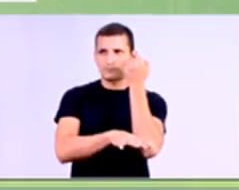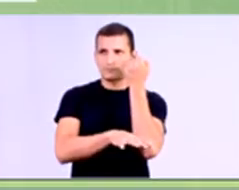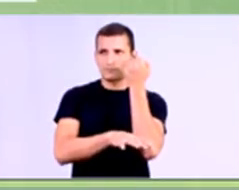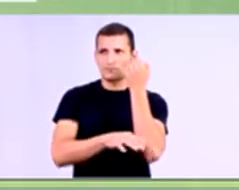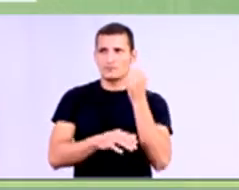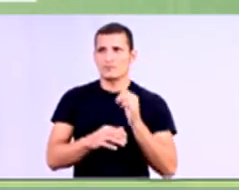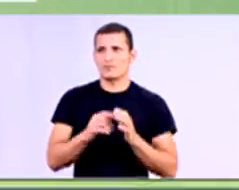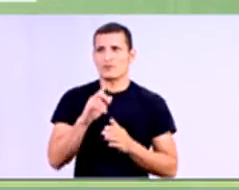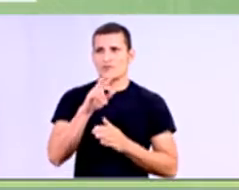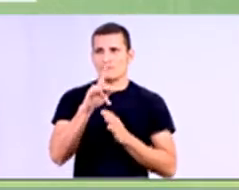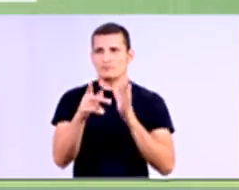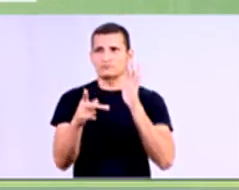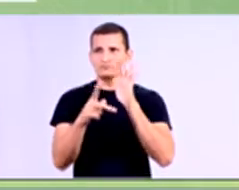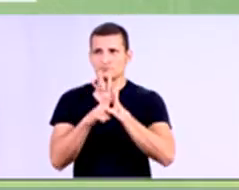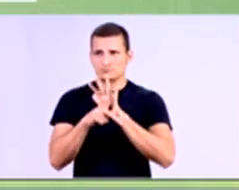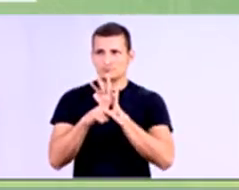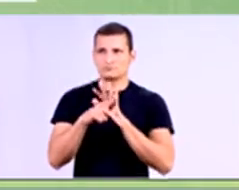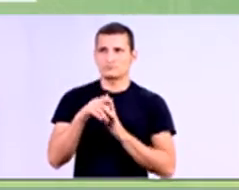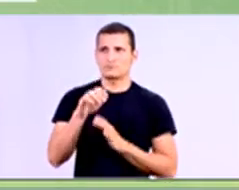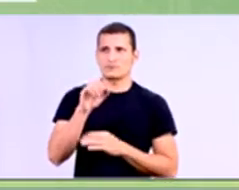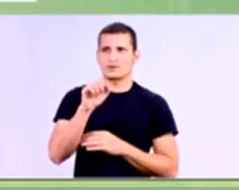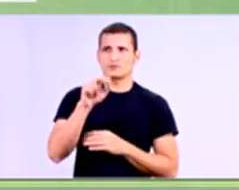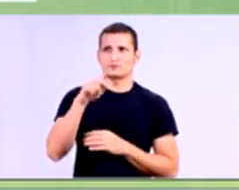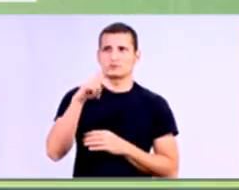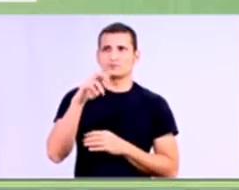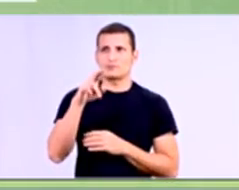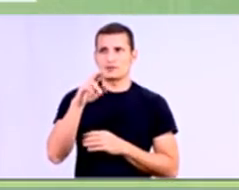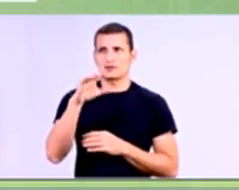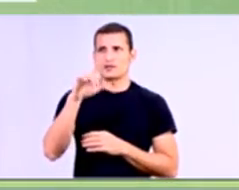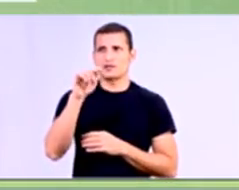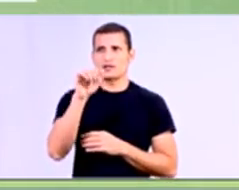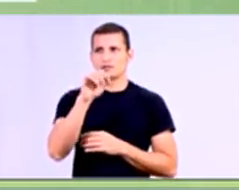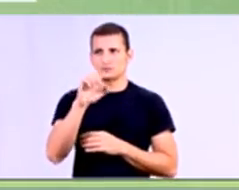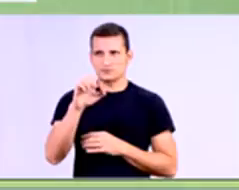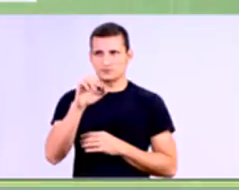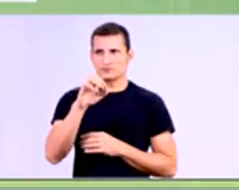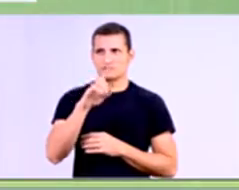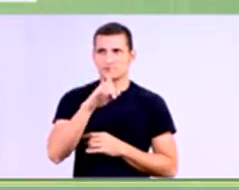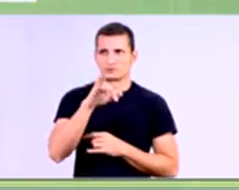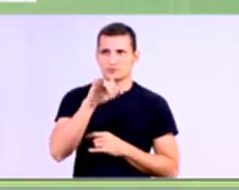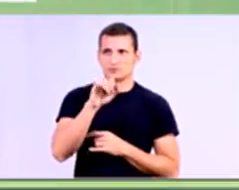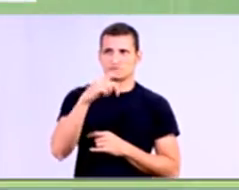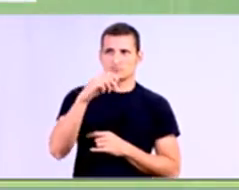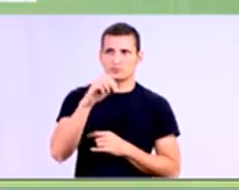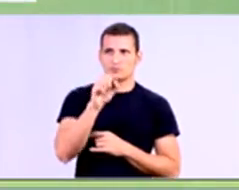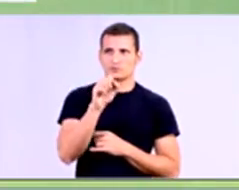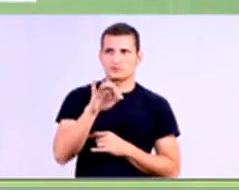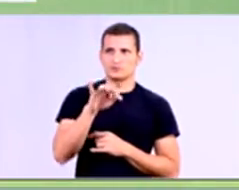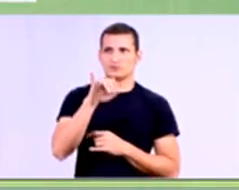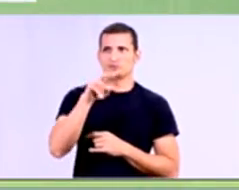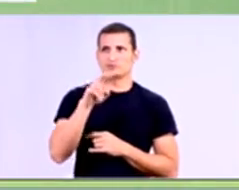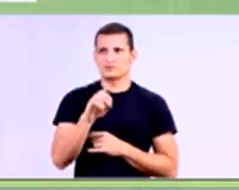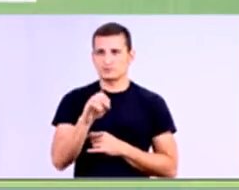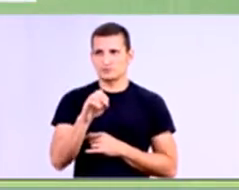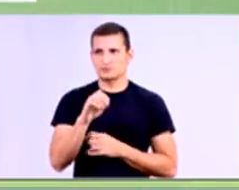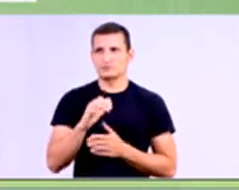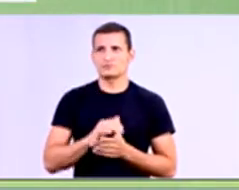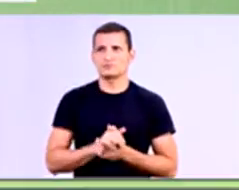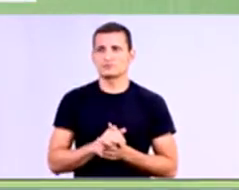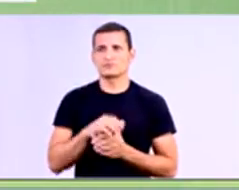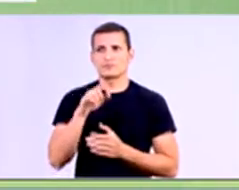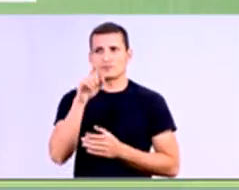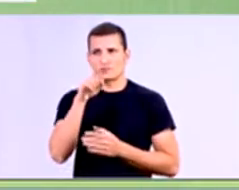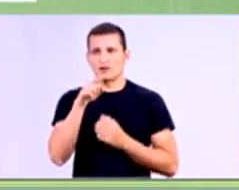ele vai pertencer à superclasse dispositivo. E aí eu já pressuponho que o dispositivo é